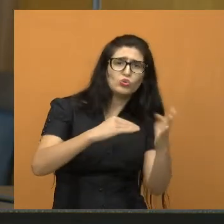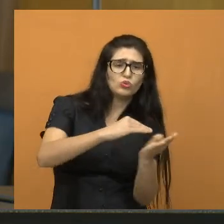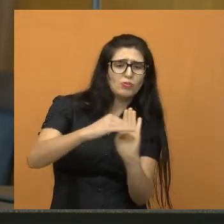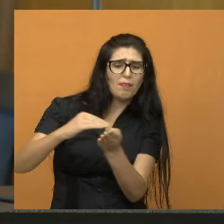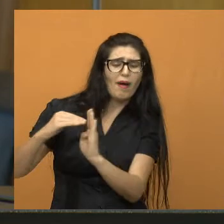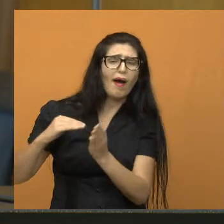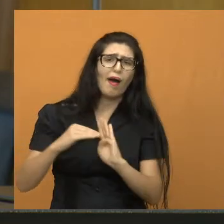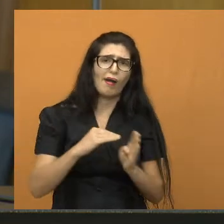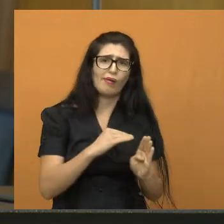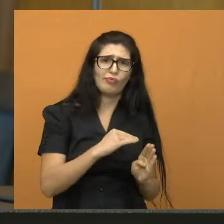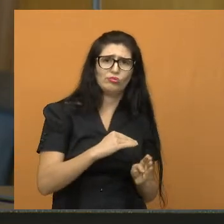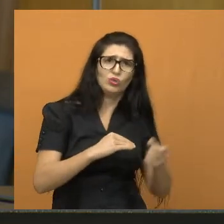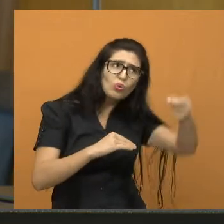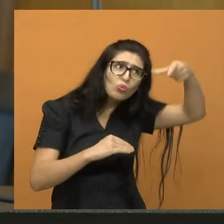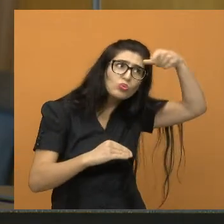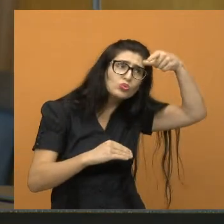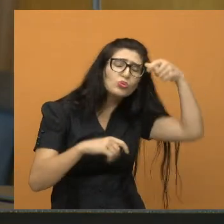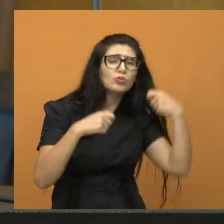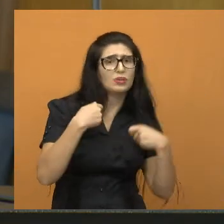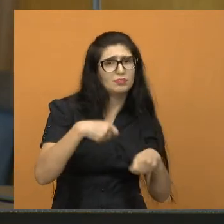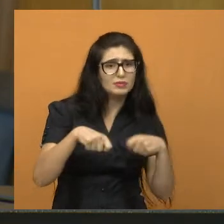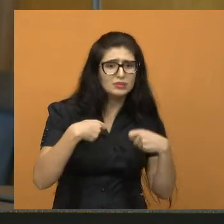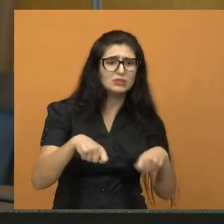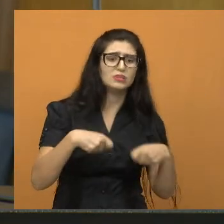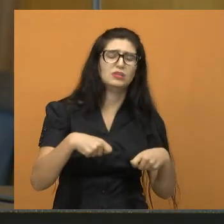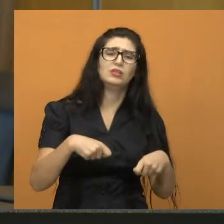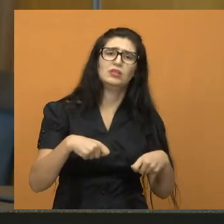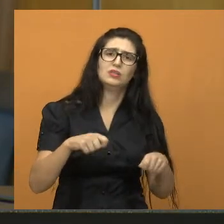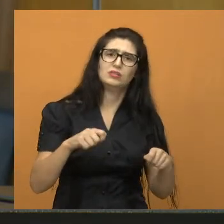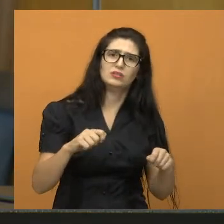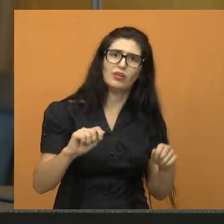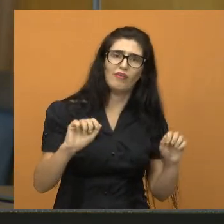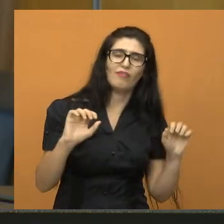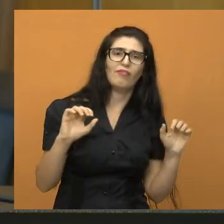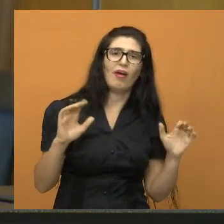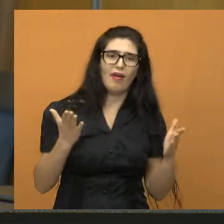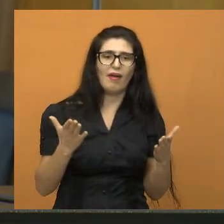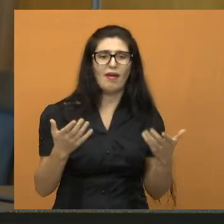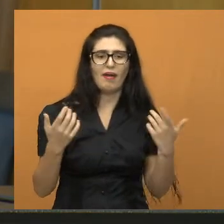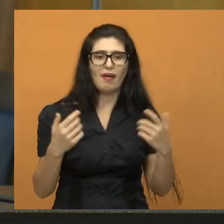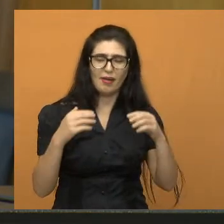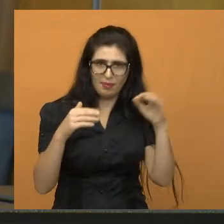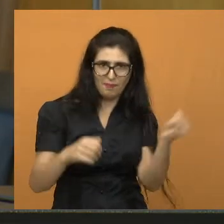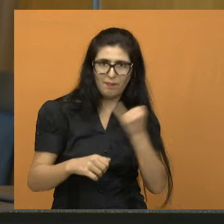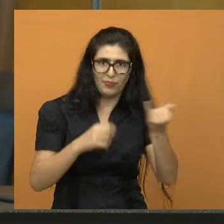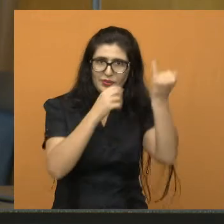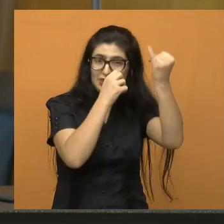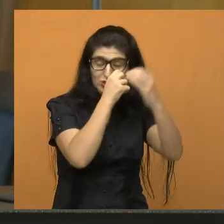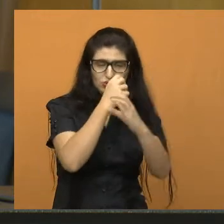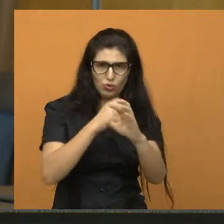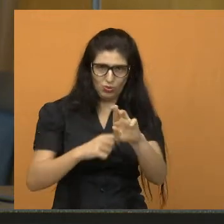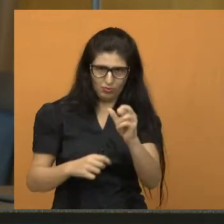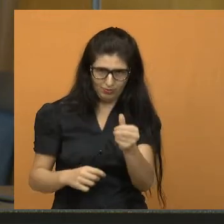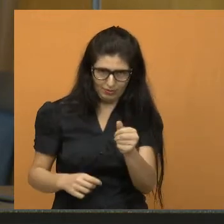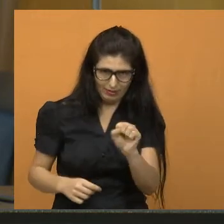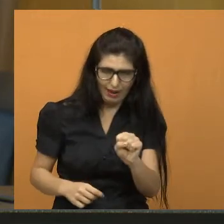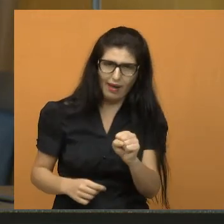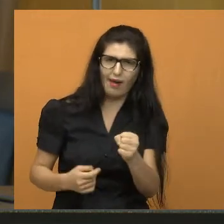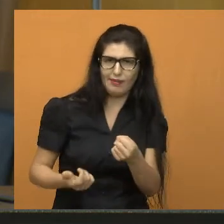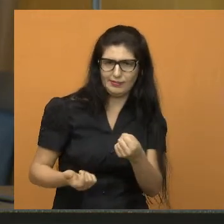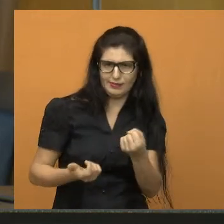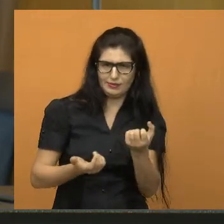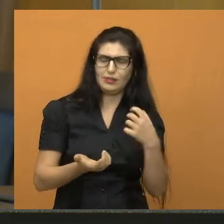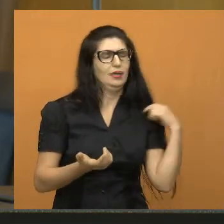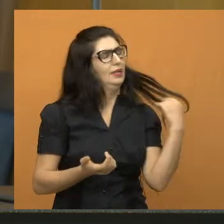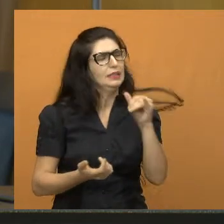acesso realmente. Nós precisamos ter um olhar mais territorial, né? Quando a gente fala das ações do CRAS, e de fato, quando